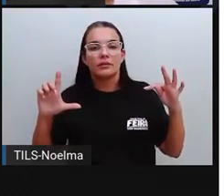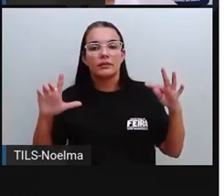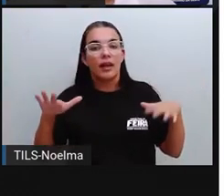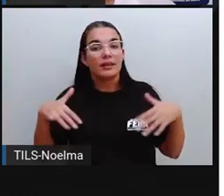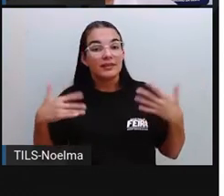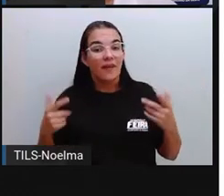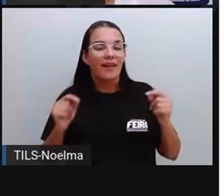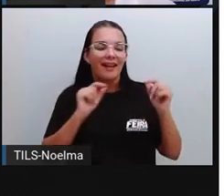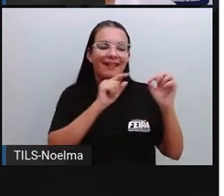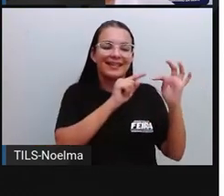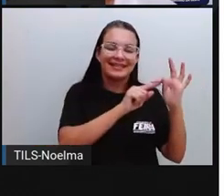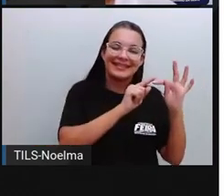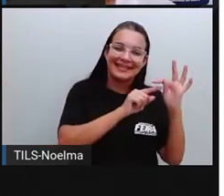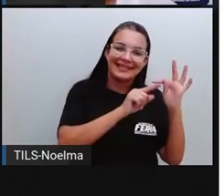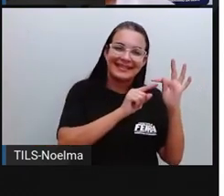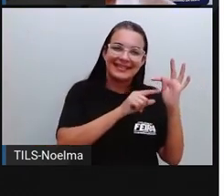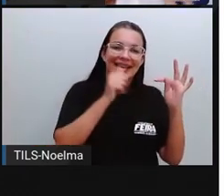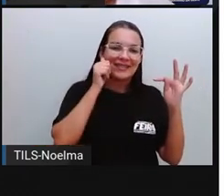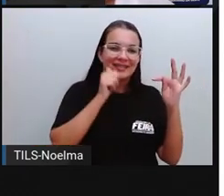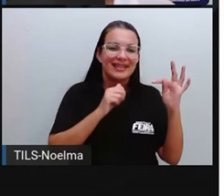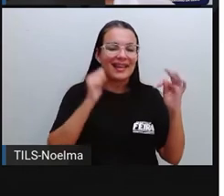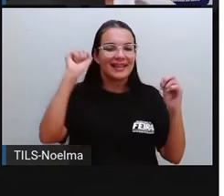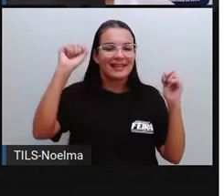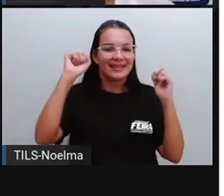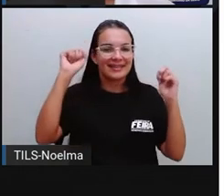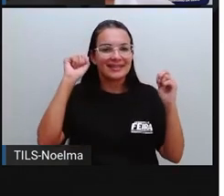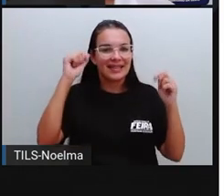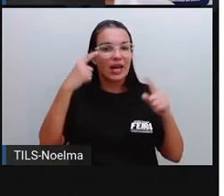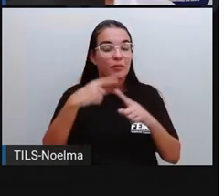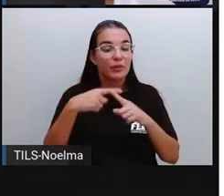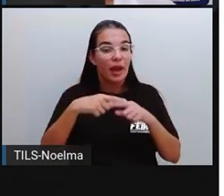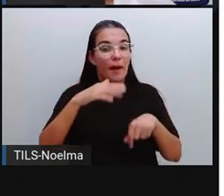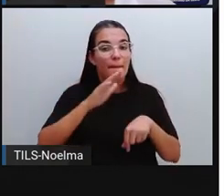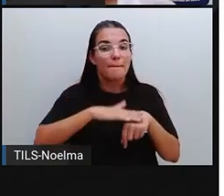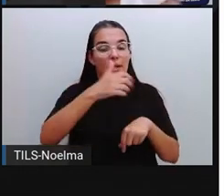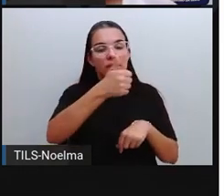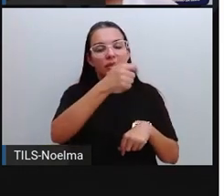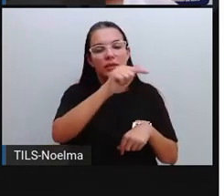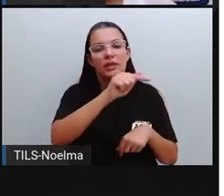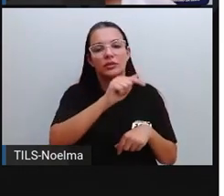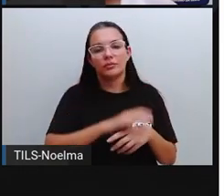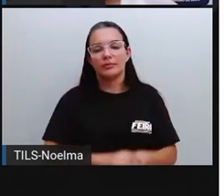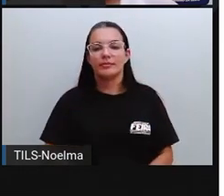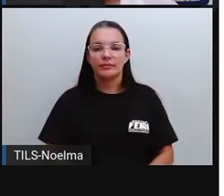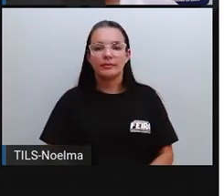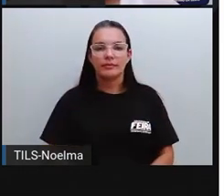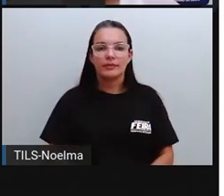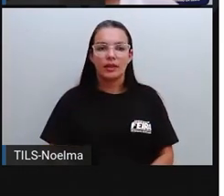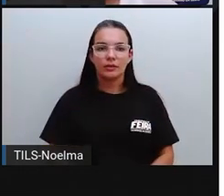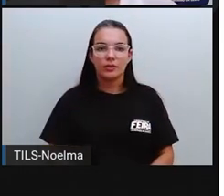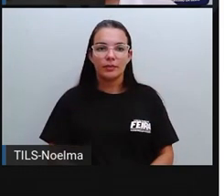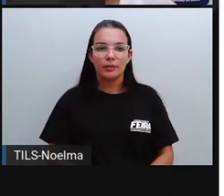Nessa rodada, quem ganhou foi Tatiana, porque ela fez, ó, 17 pontos, tá?